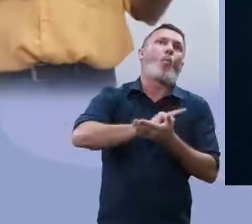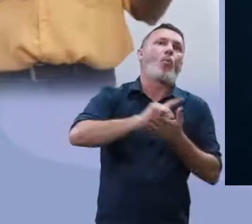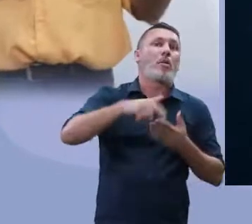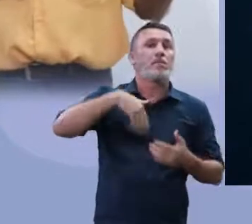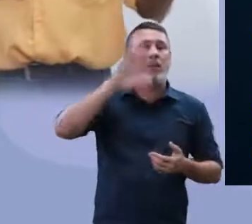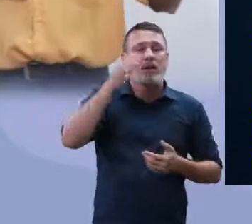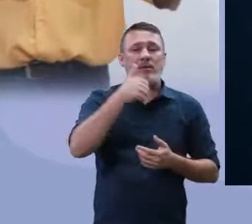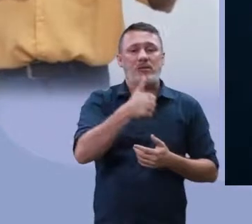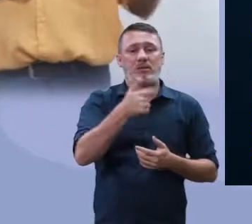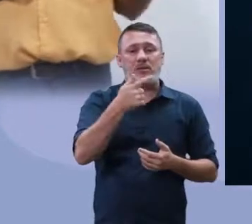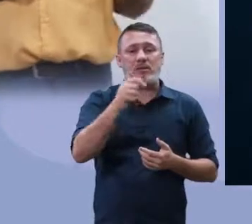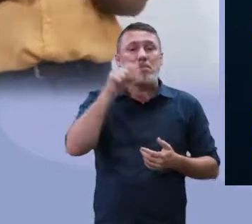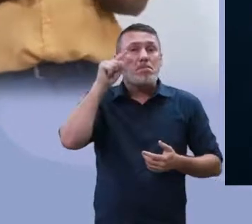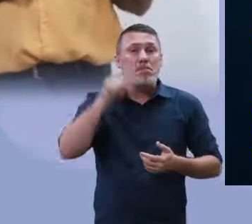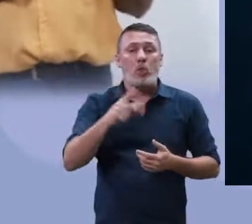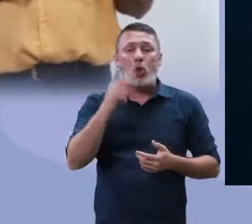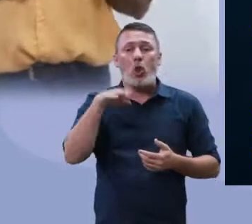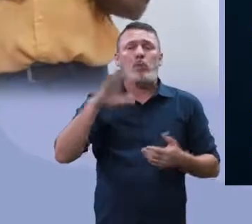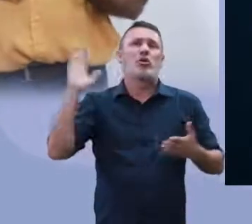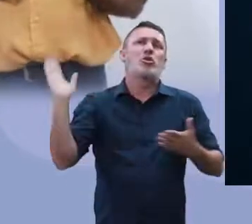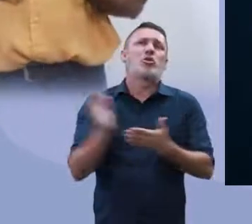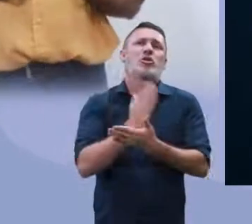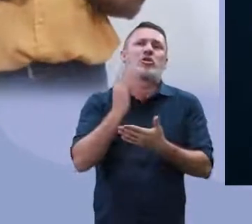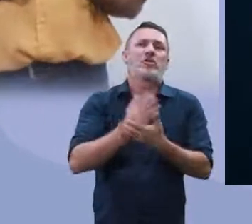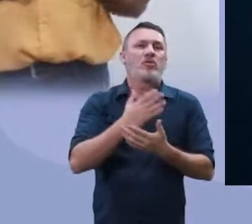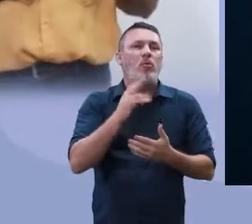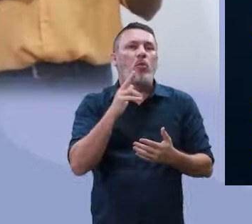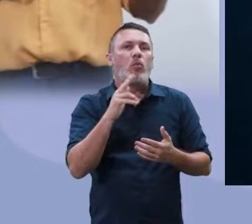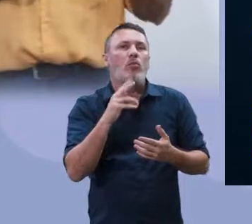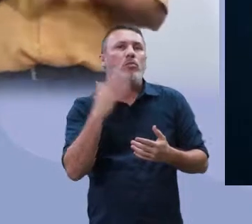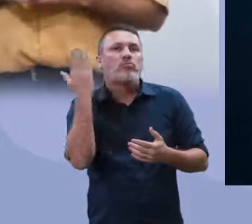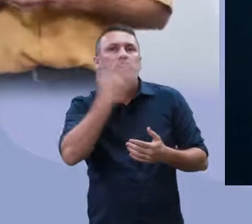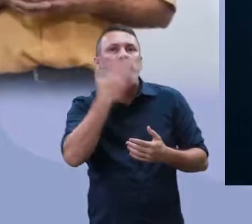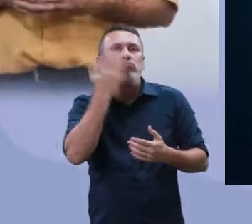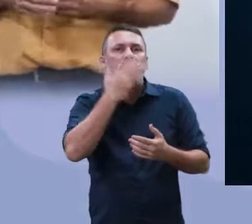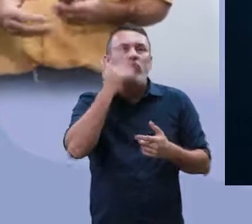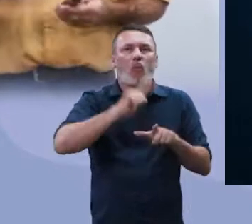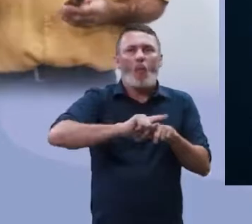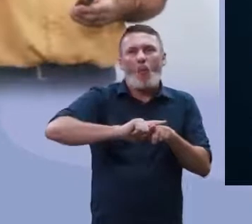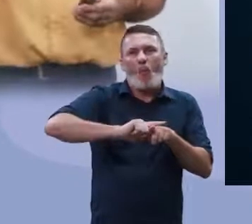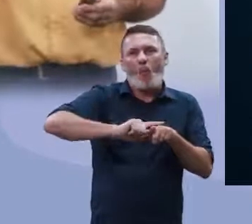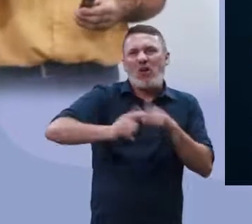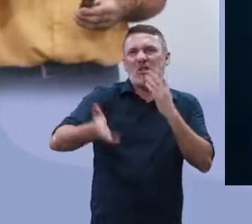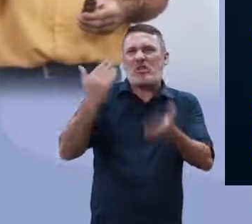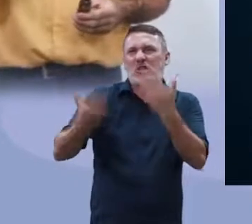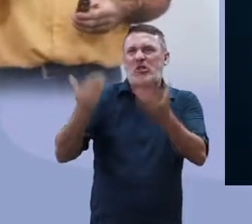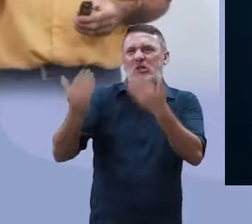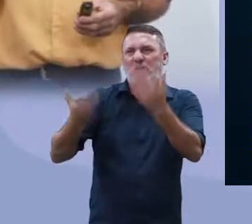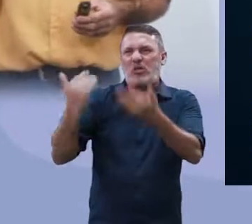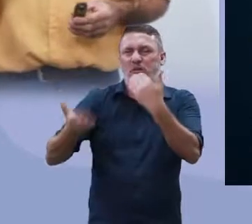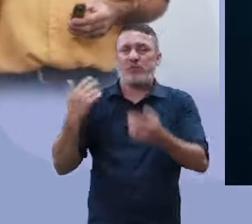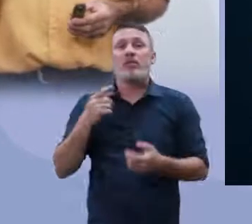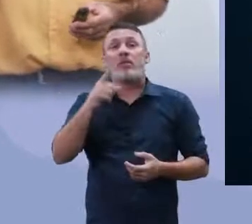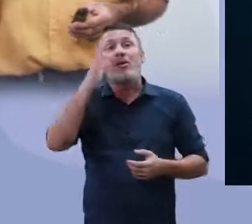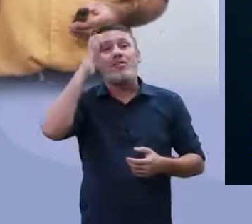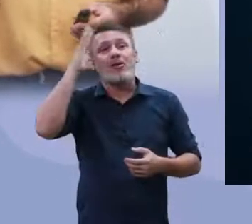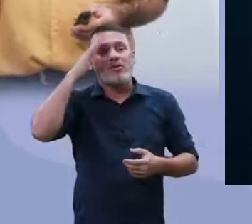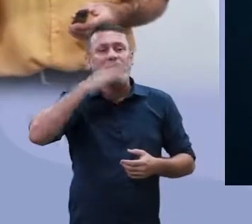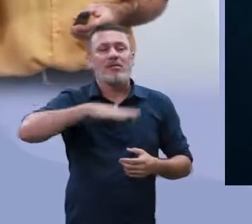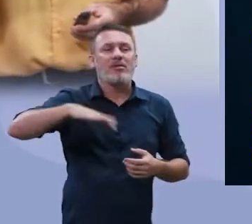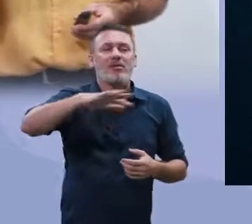mil quilômetros quadrados que são retirados anualmente. Só para a gente ter uma ideia, somente em áreas de